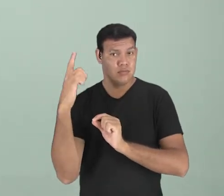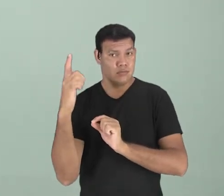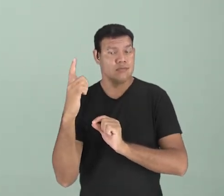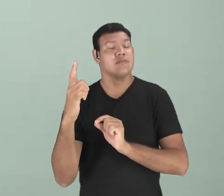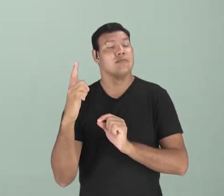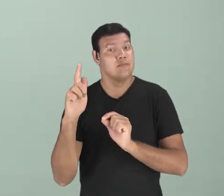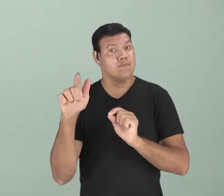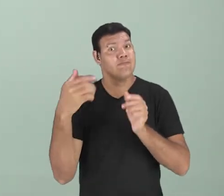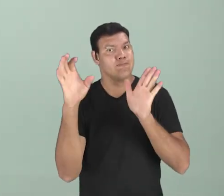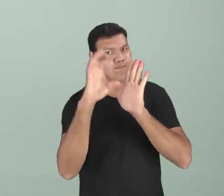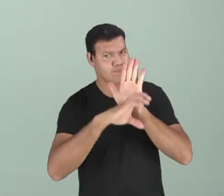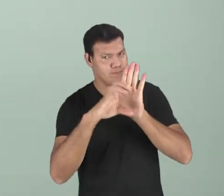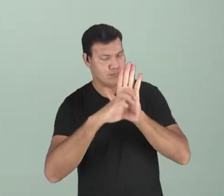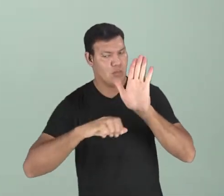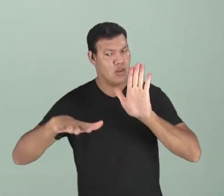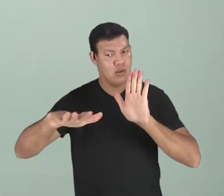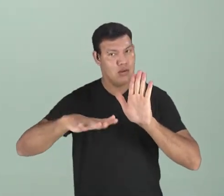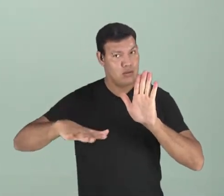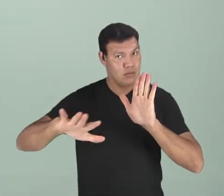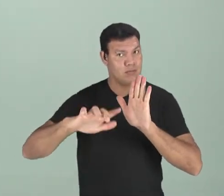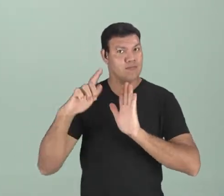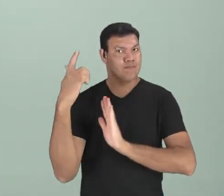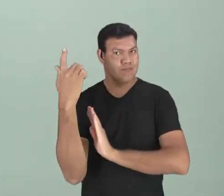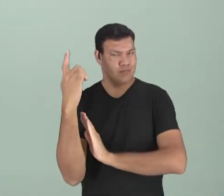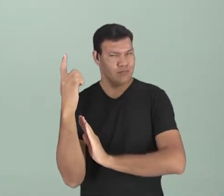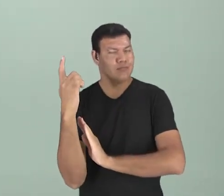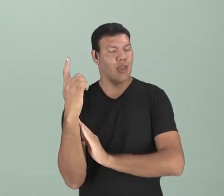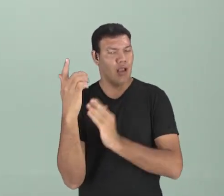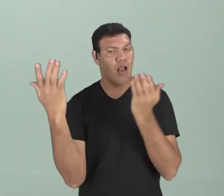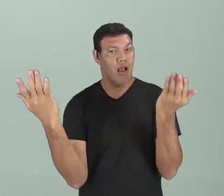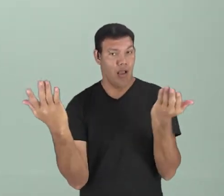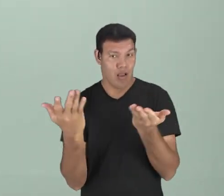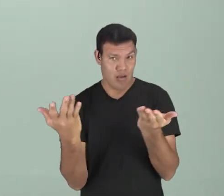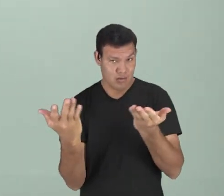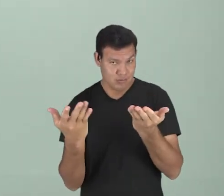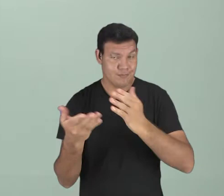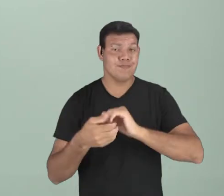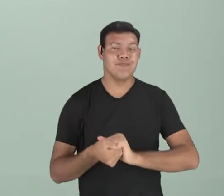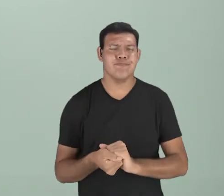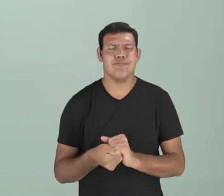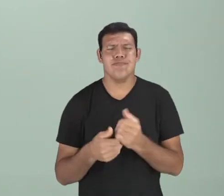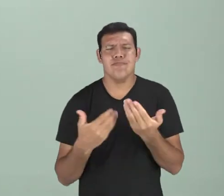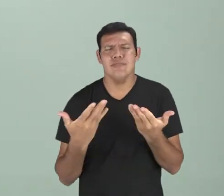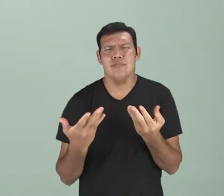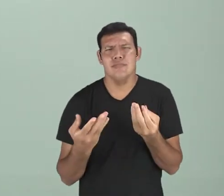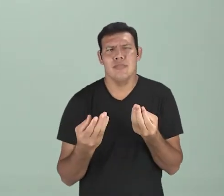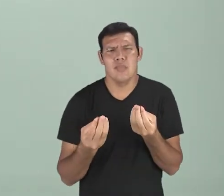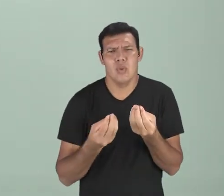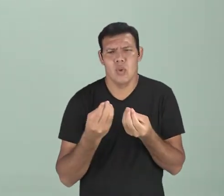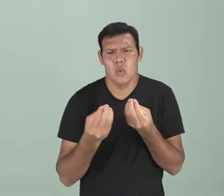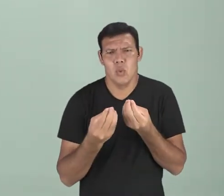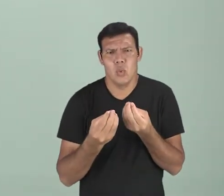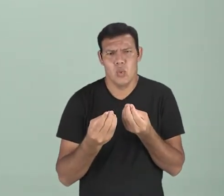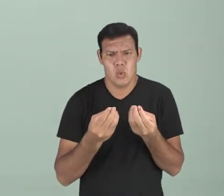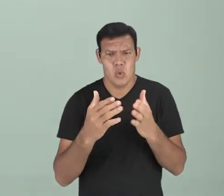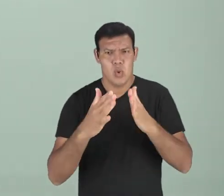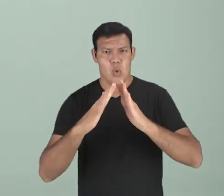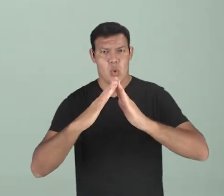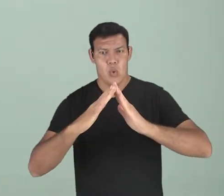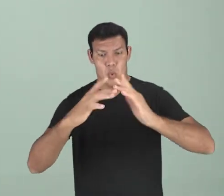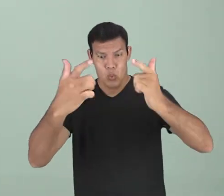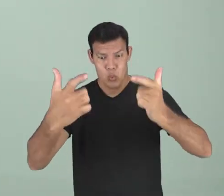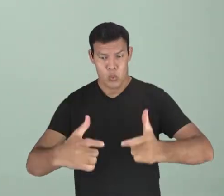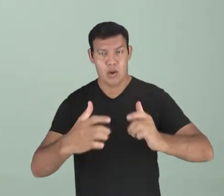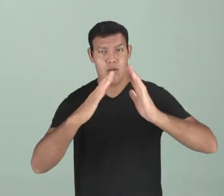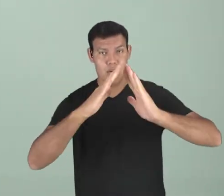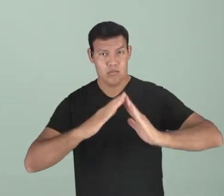desse conceito de espaço geográfico, a gente vai ver um pouco como que se dá a questão do meio onde a gente vive e também